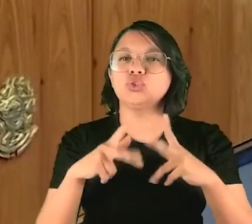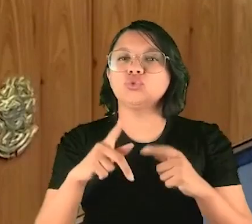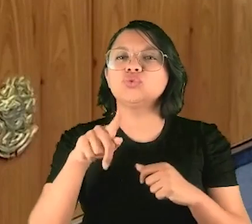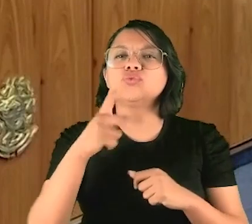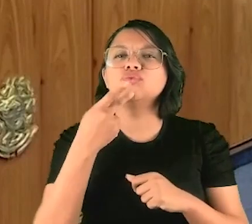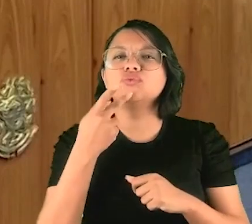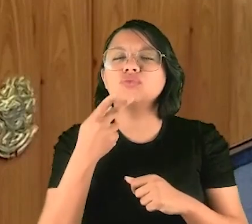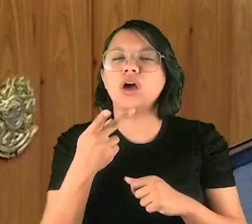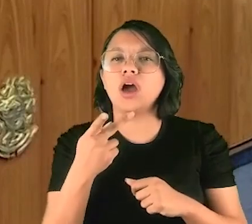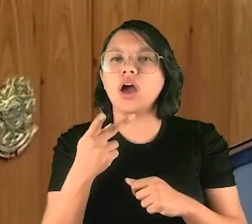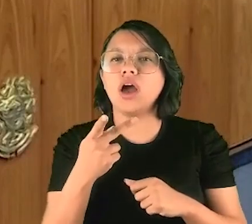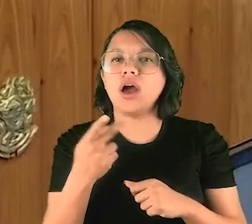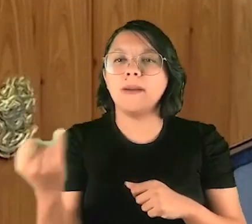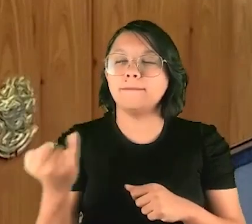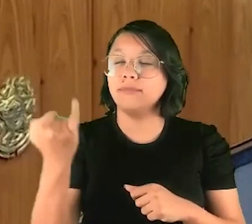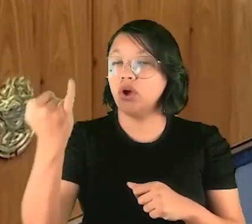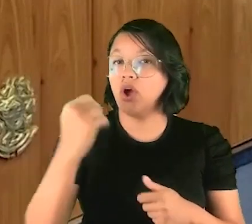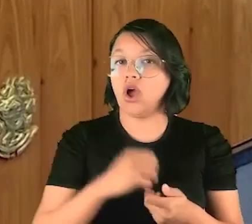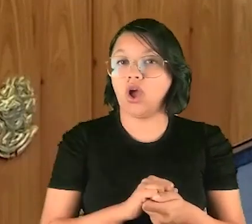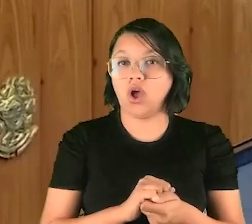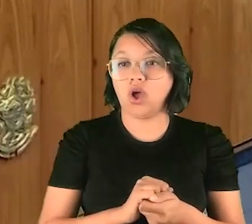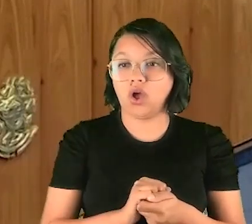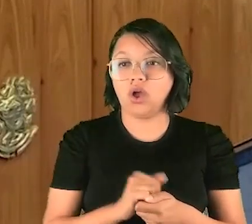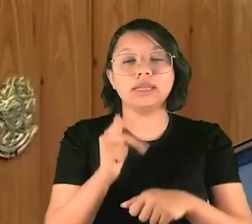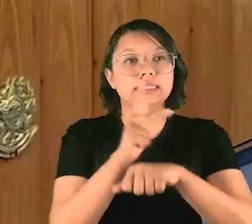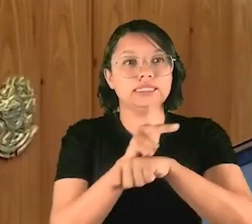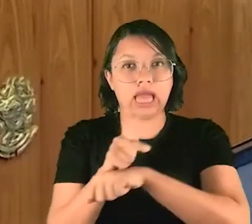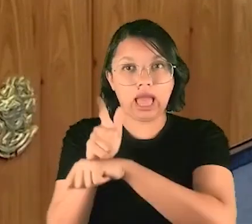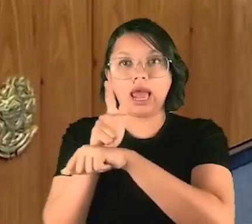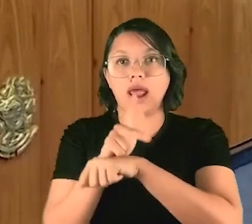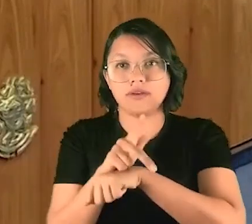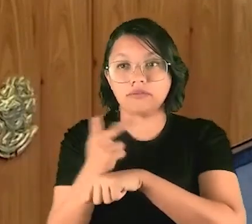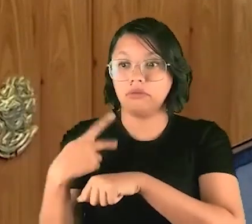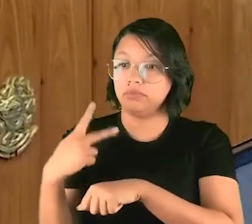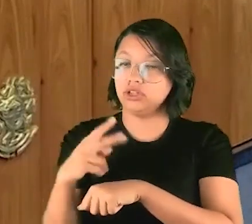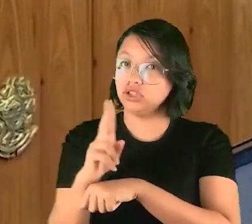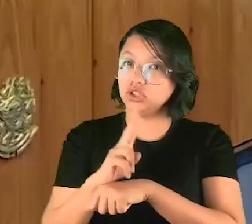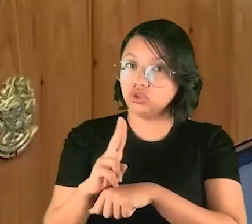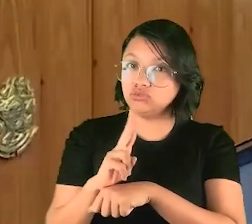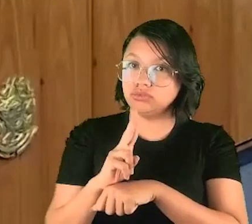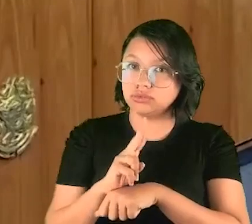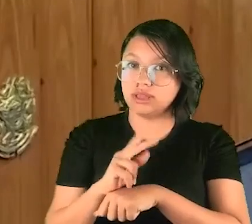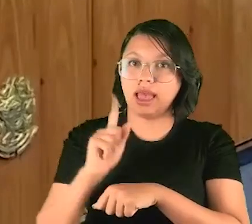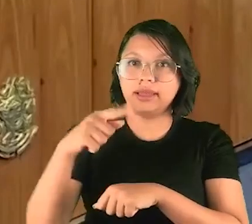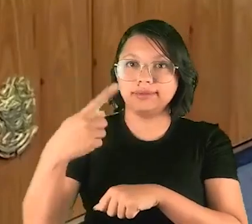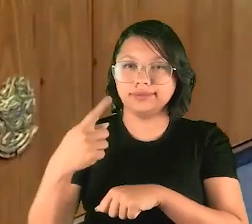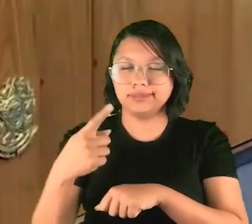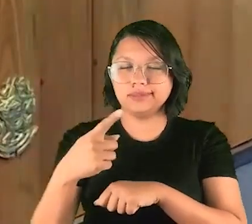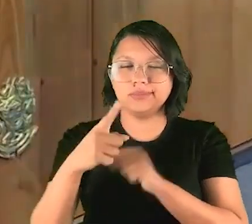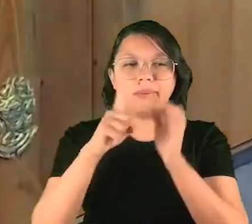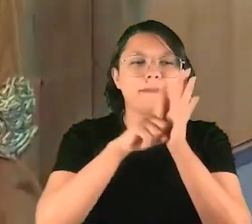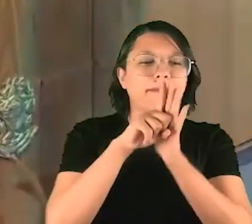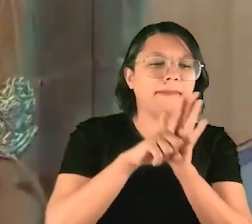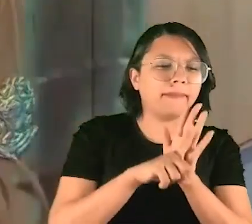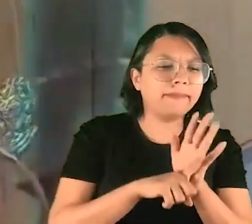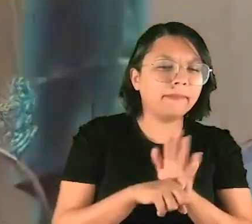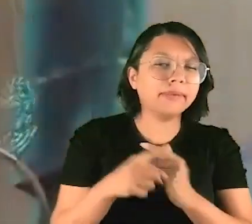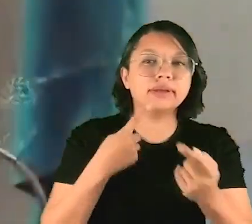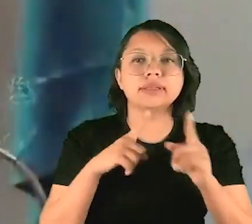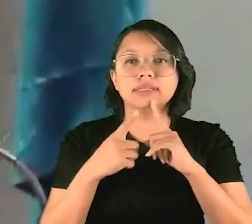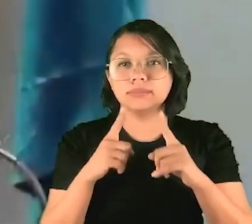palestra. De tudo o que o senhor falou, tudo muito importante e está gravado justamente para que nós